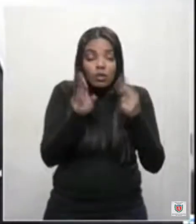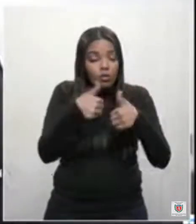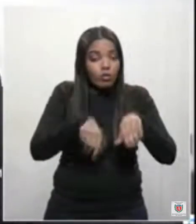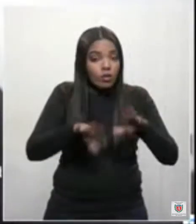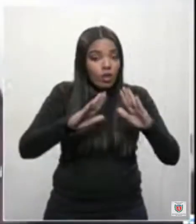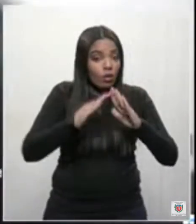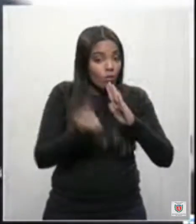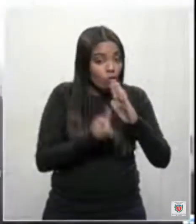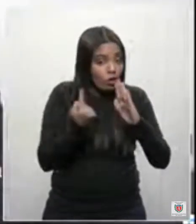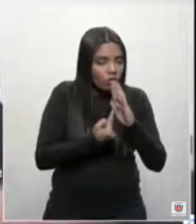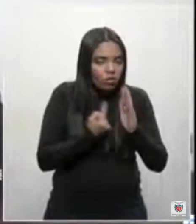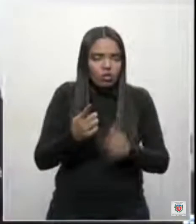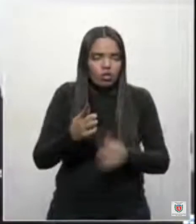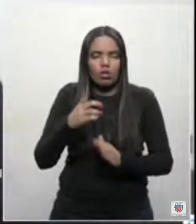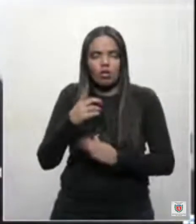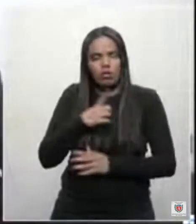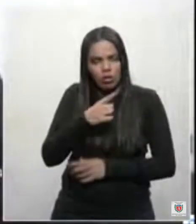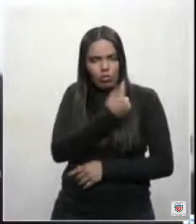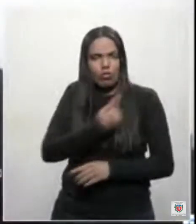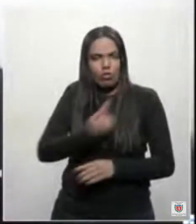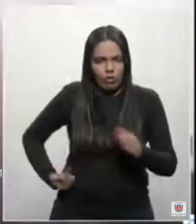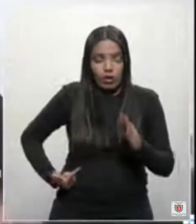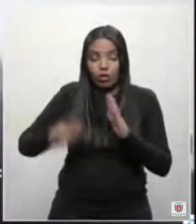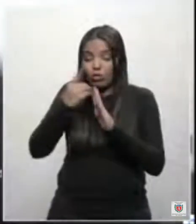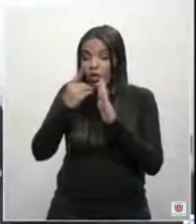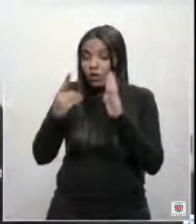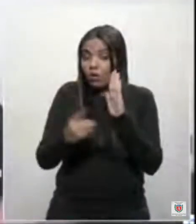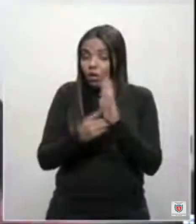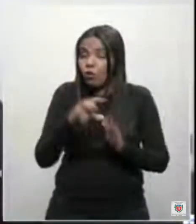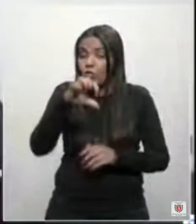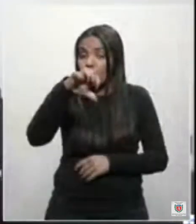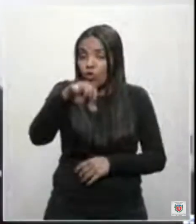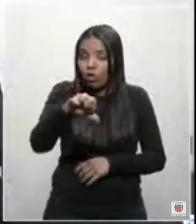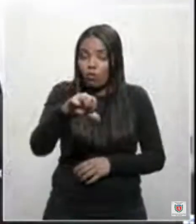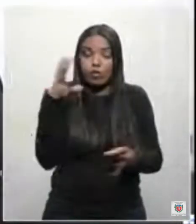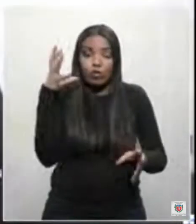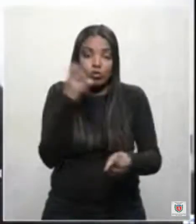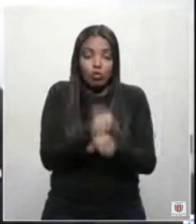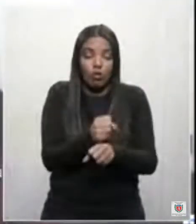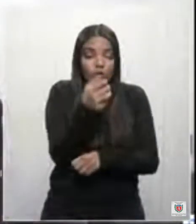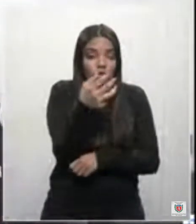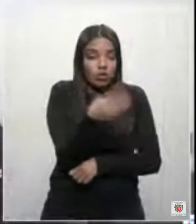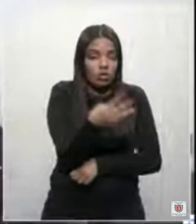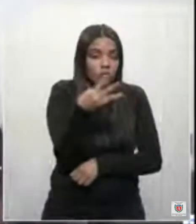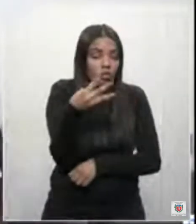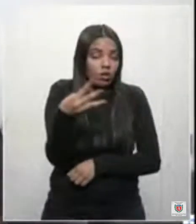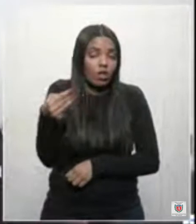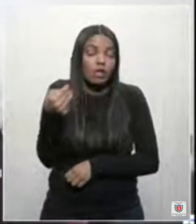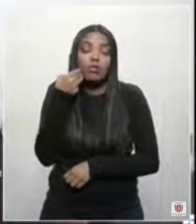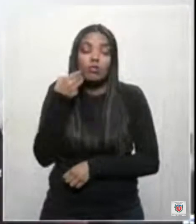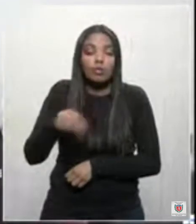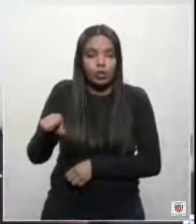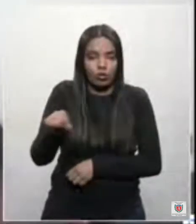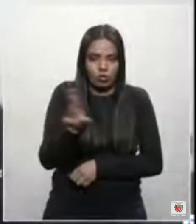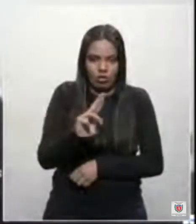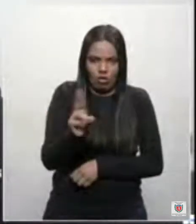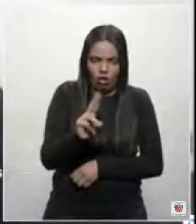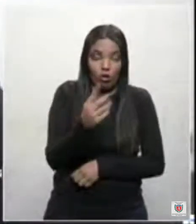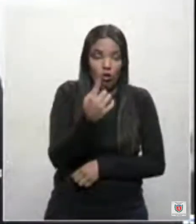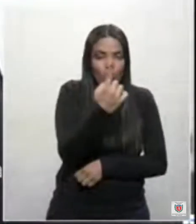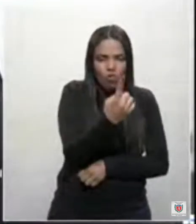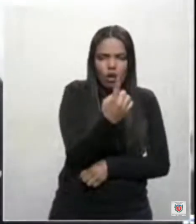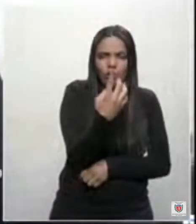quarentena, o governador publicou 9 decretos que totalizam 373 milhões, secretário. Desse decreto, um de 45 milhões é